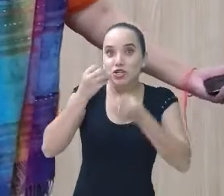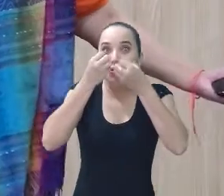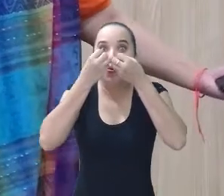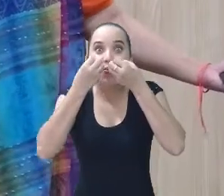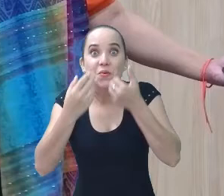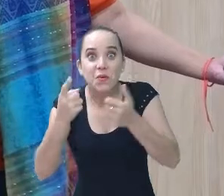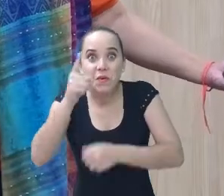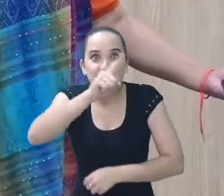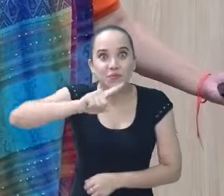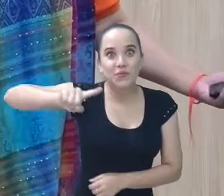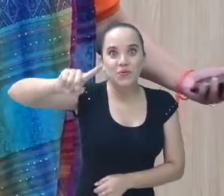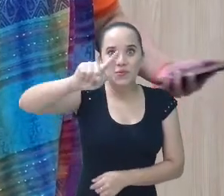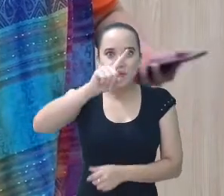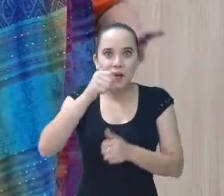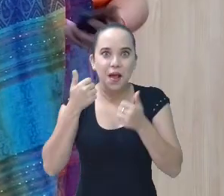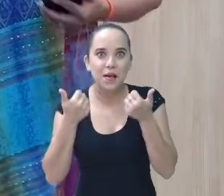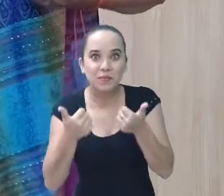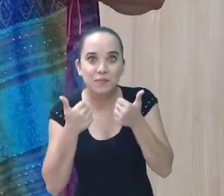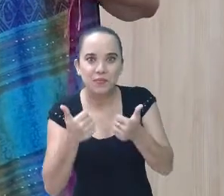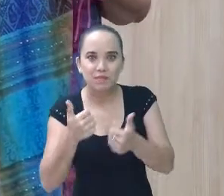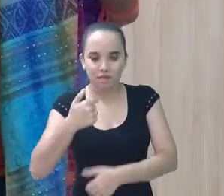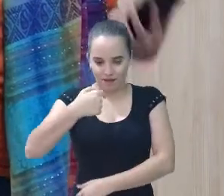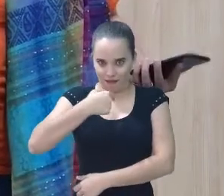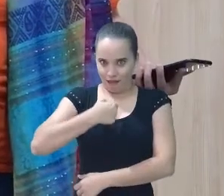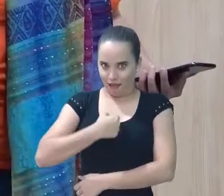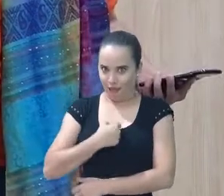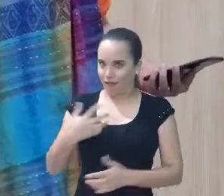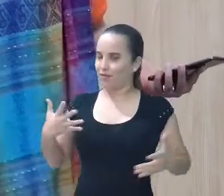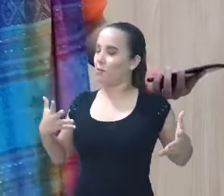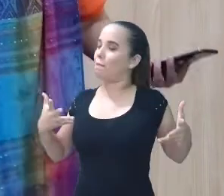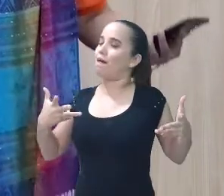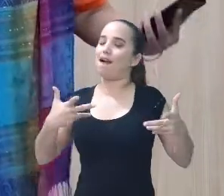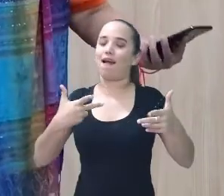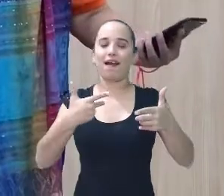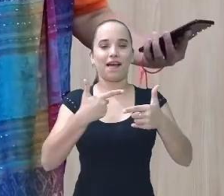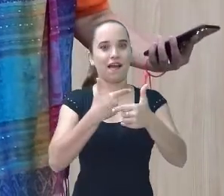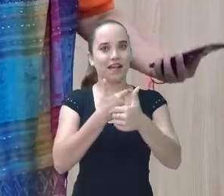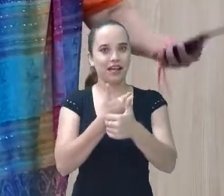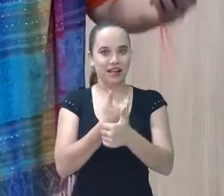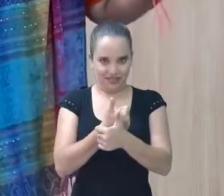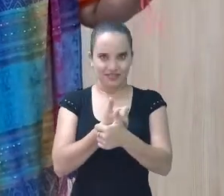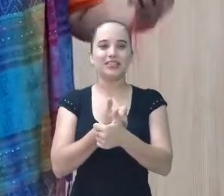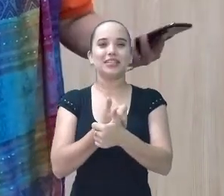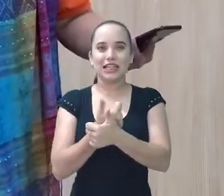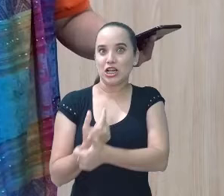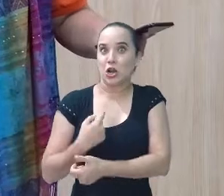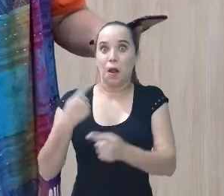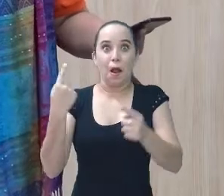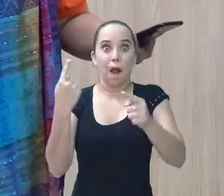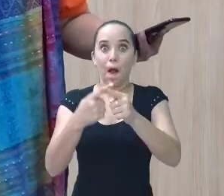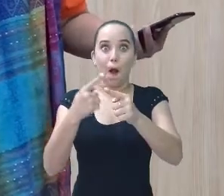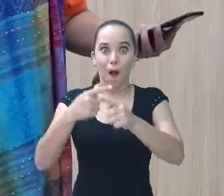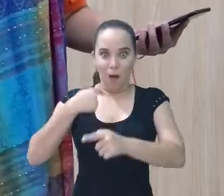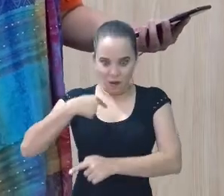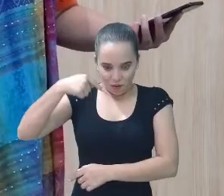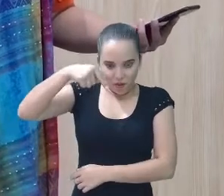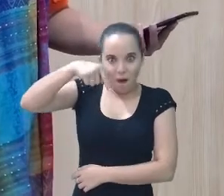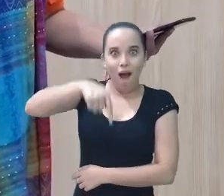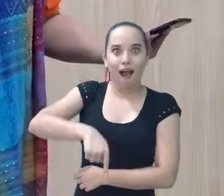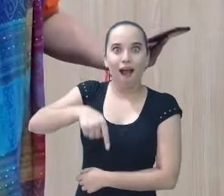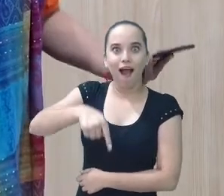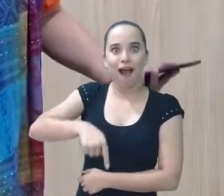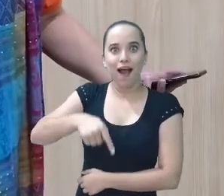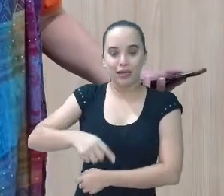vocês estão? Eu estou maravilhosa só pelo fato de estar aqui com vocês